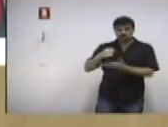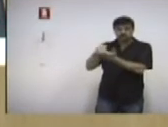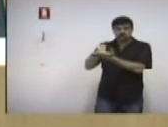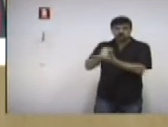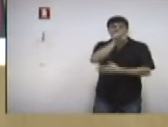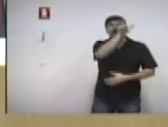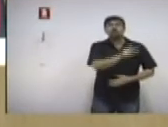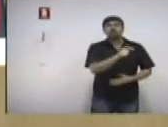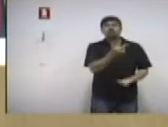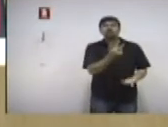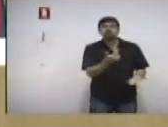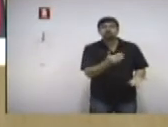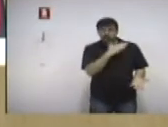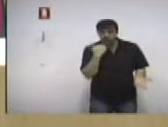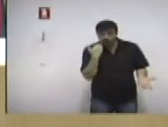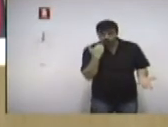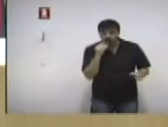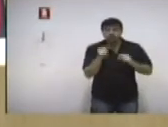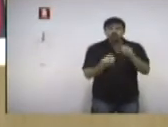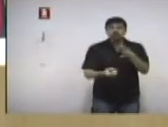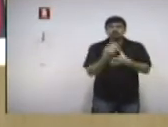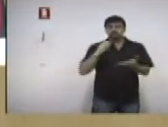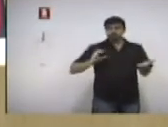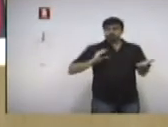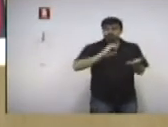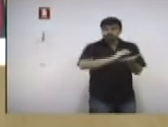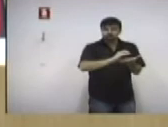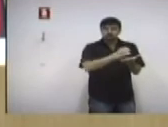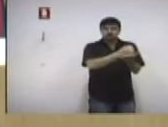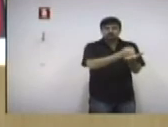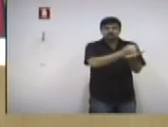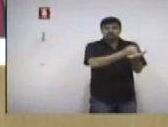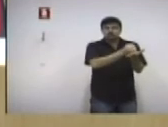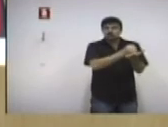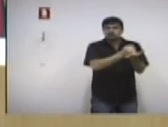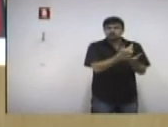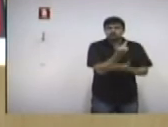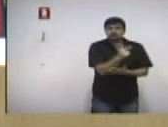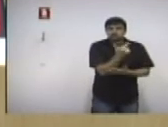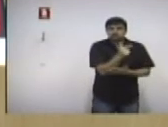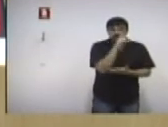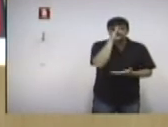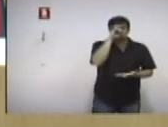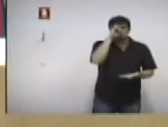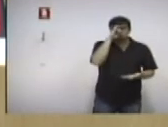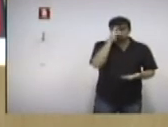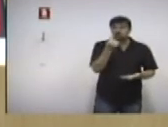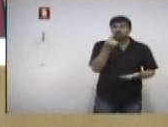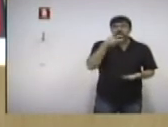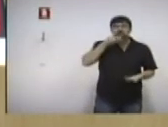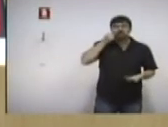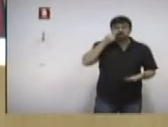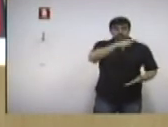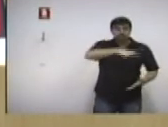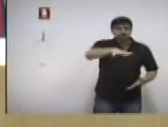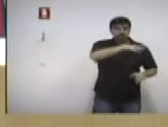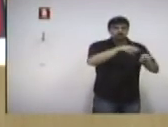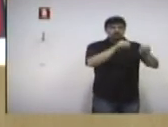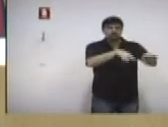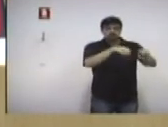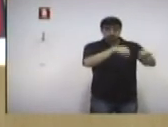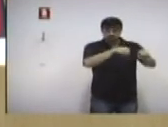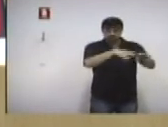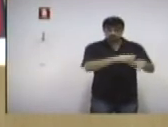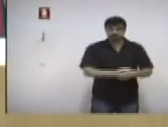o outro vai usar o quê E cadê o investimento da Saúde Cadê o investimento da educação que